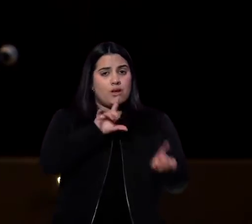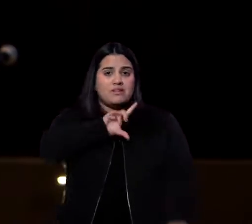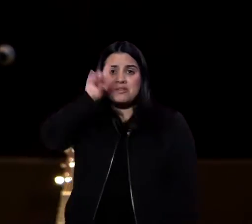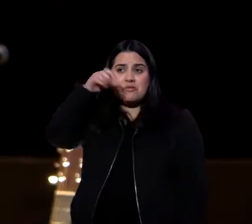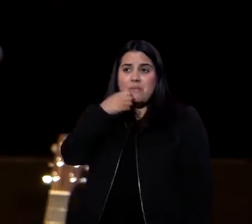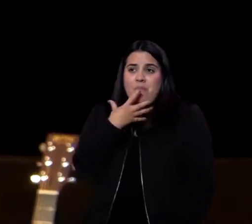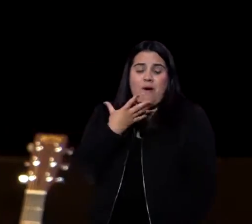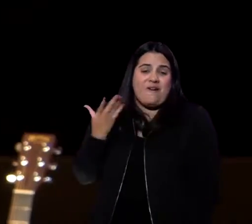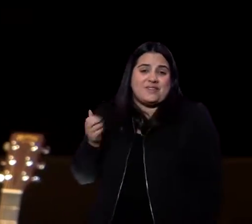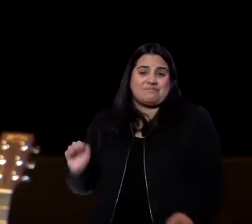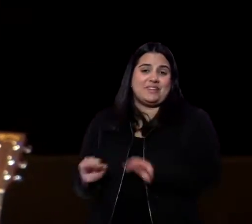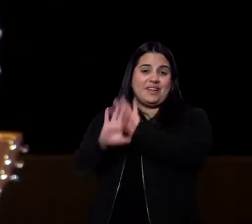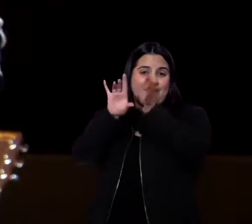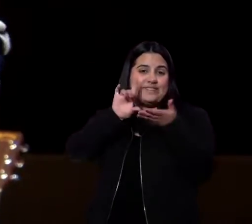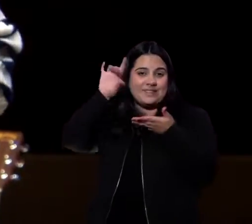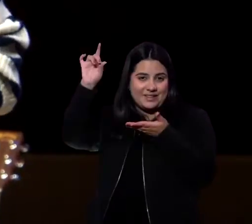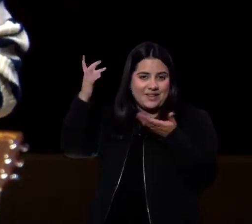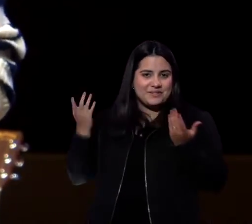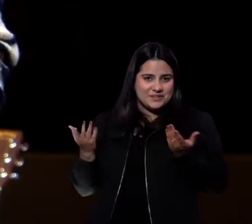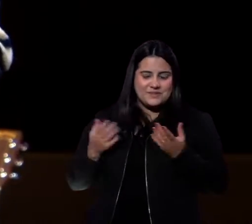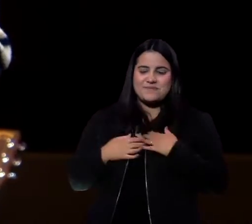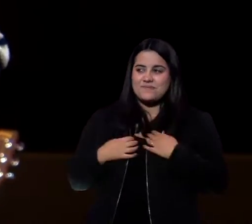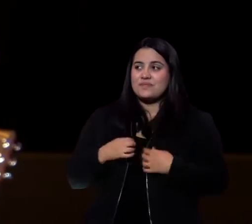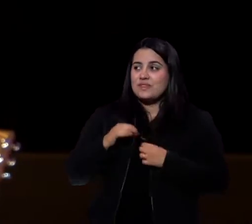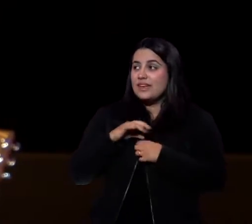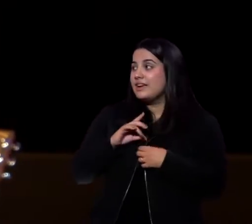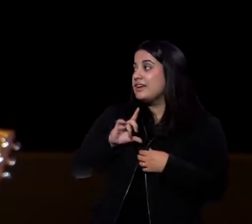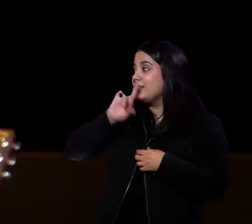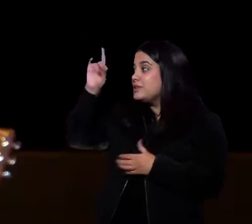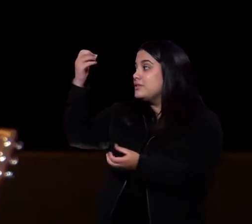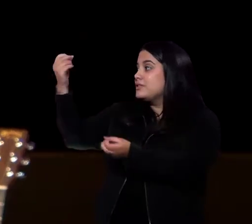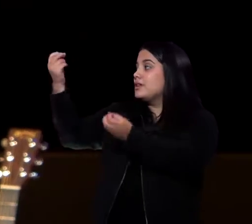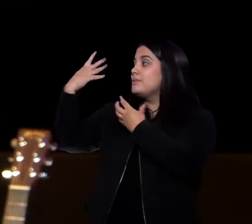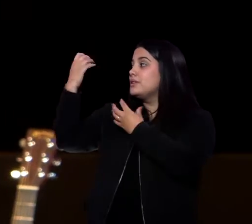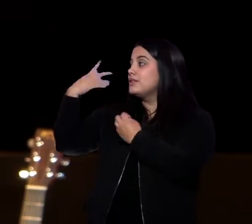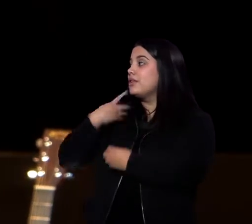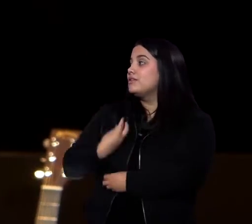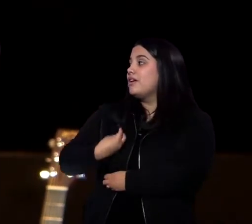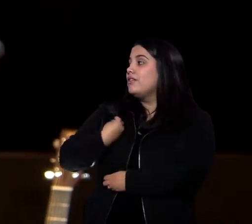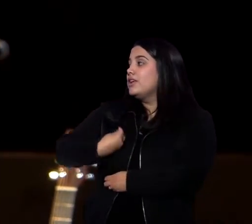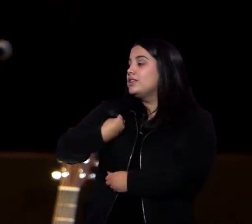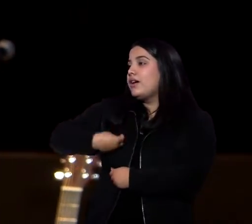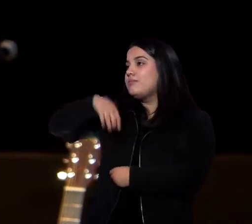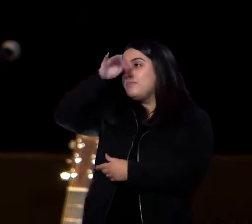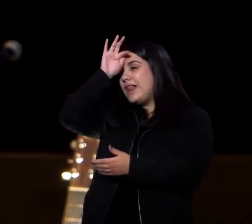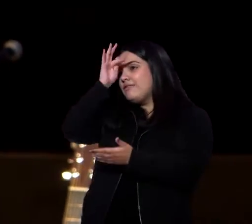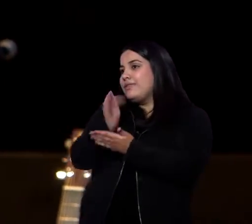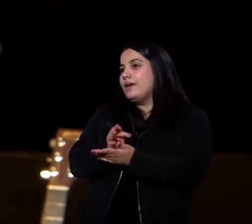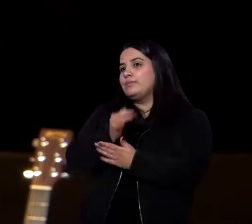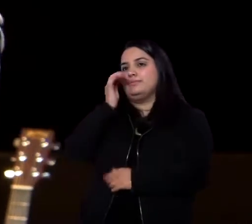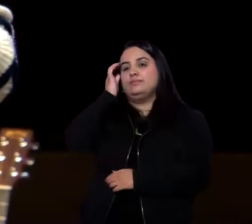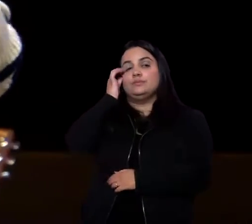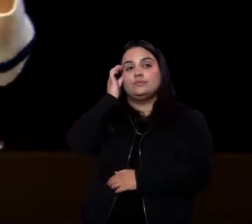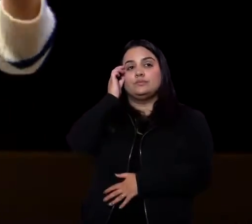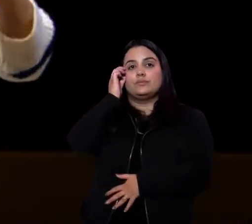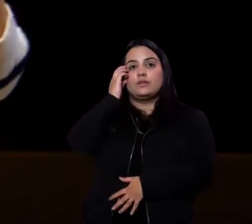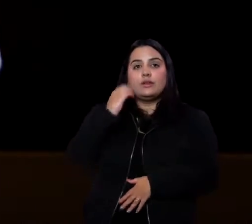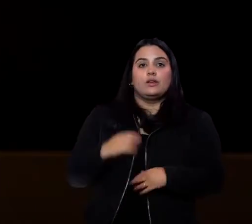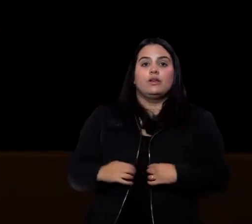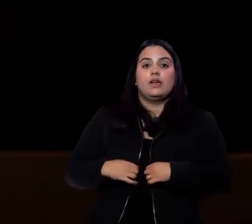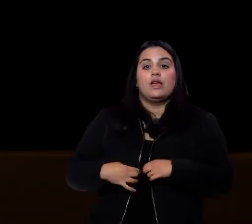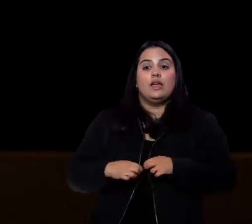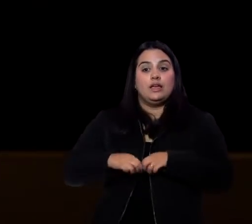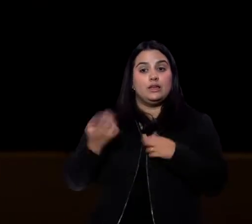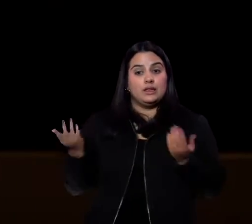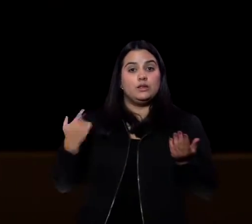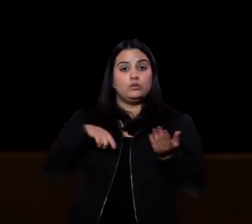a Deus, e Ele tem me ensinado a viver pela fé. E tantas vezes a gente vai ter que dar passos